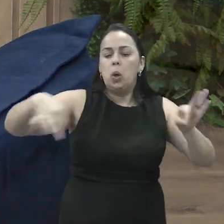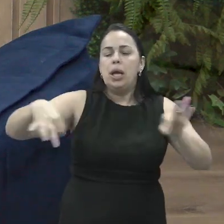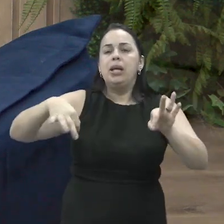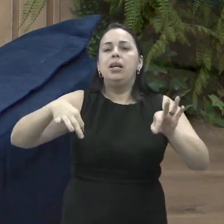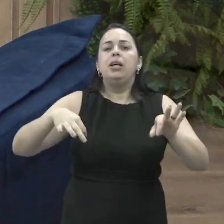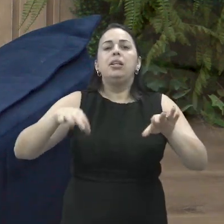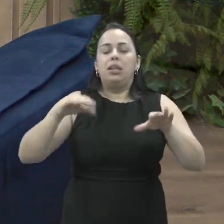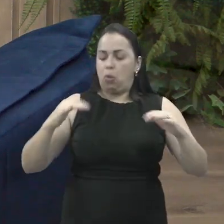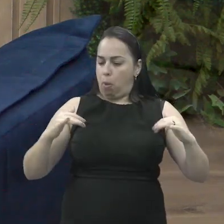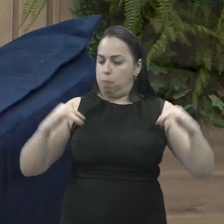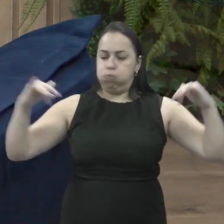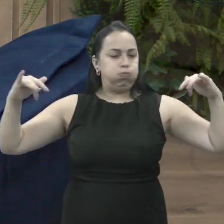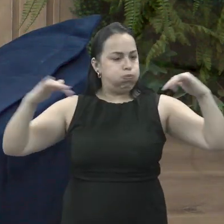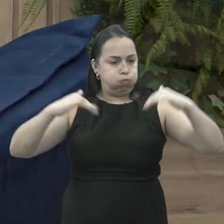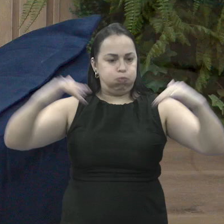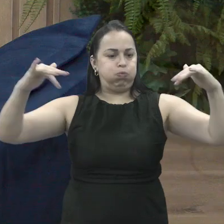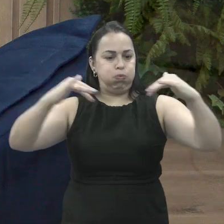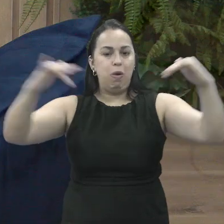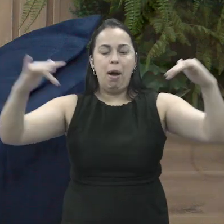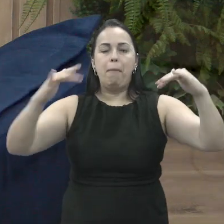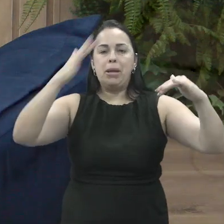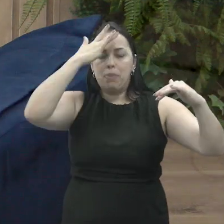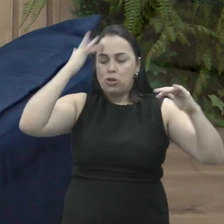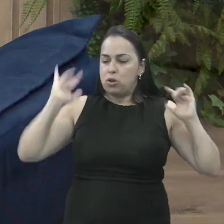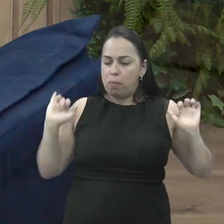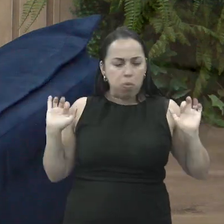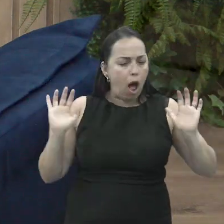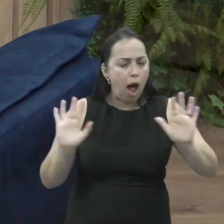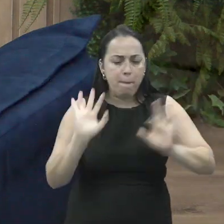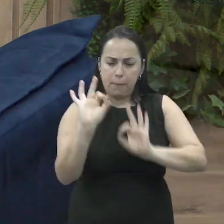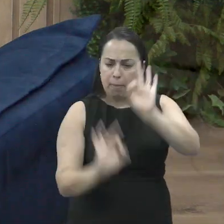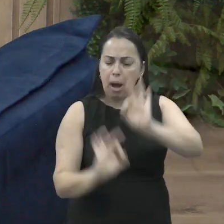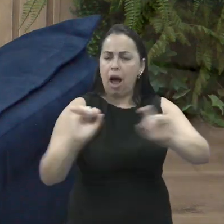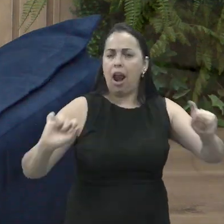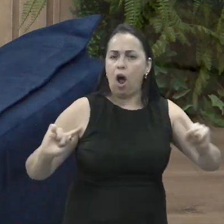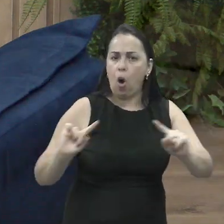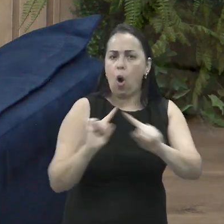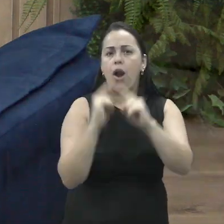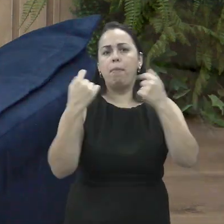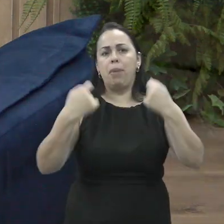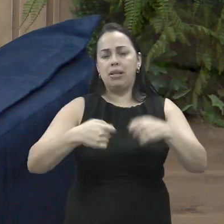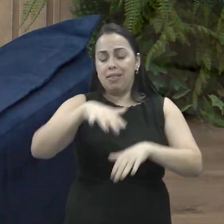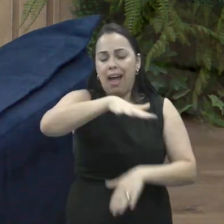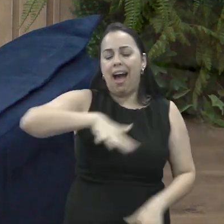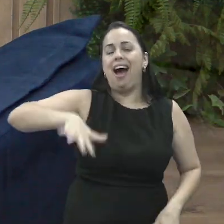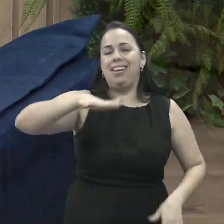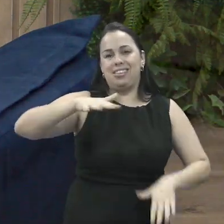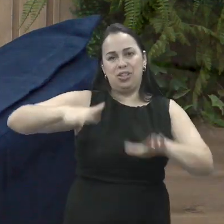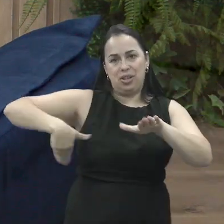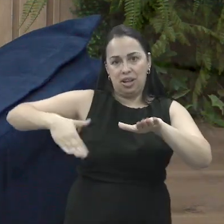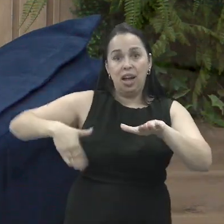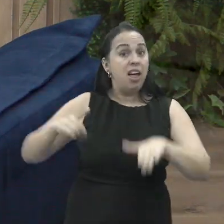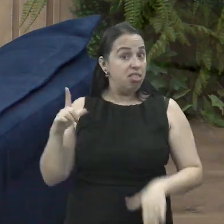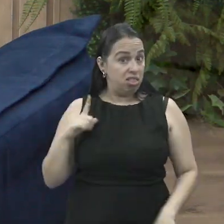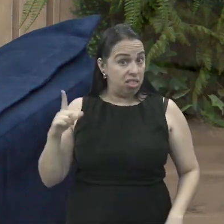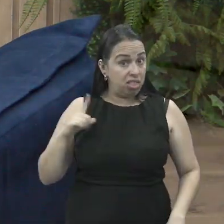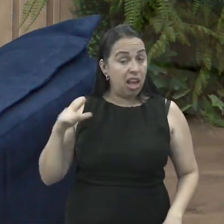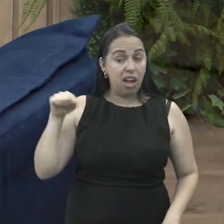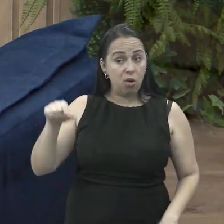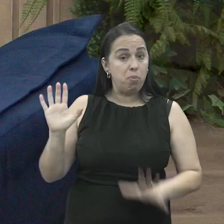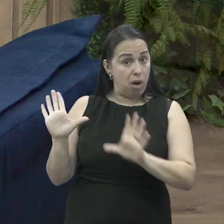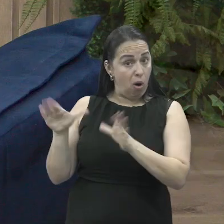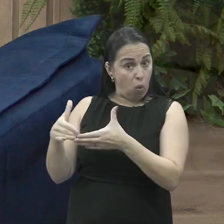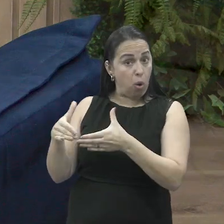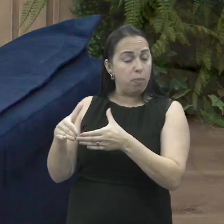né, de 50 metros, com arquibancada, para a gente trazer eventos, fazer coisas super bacanas na área de natação. Nós temos até a